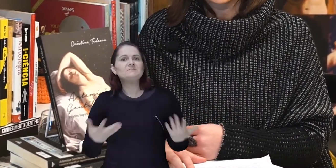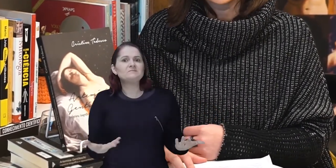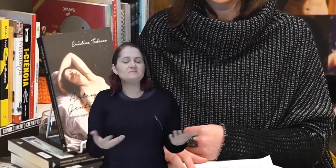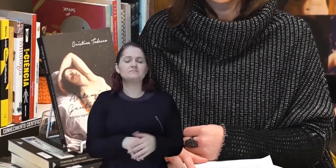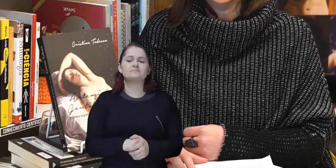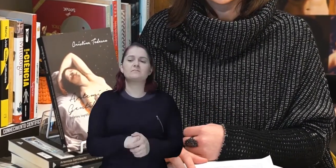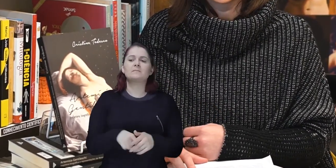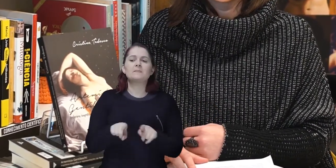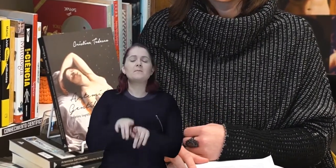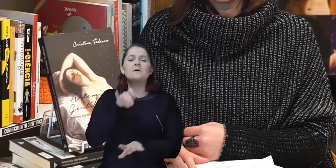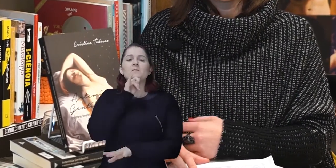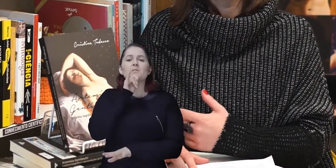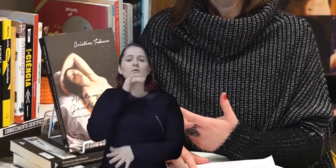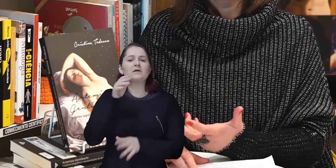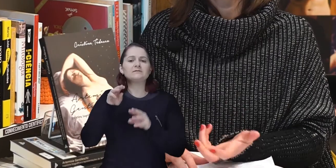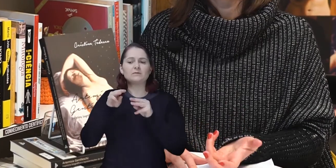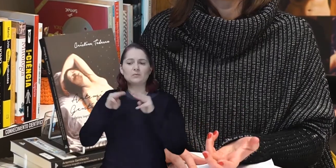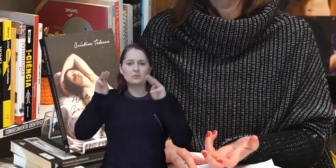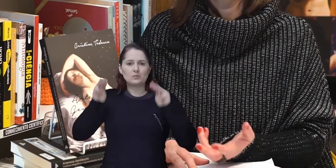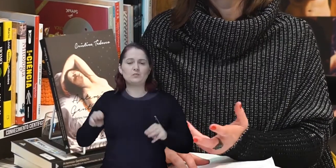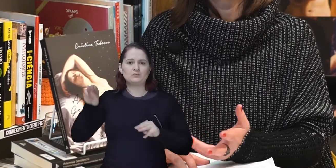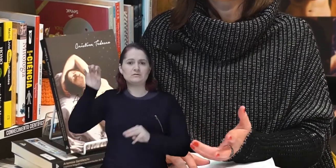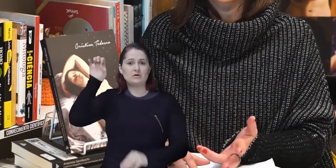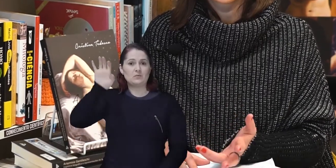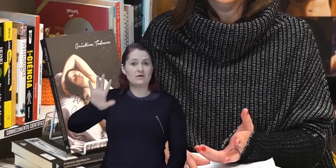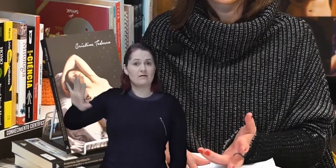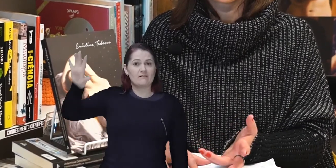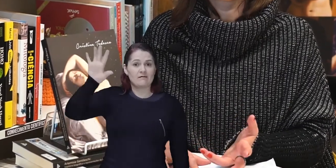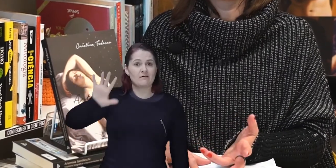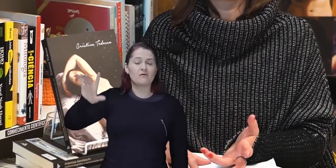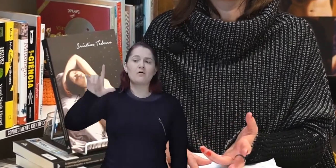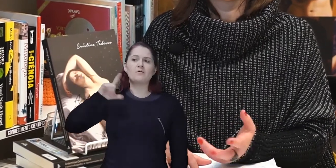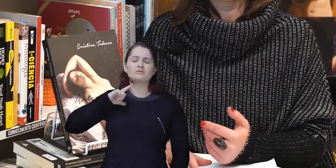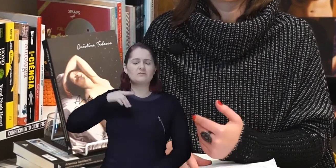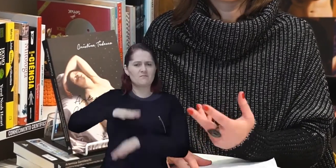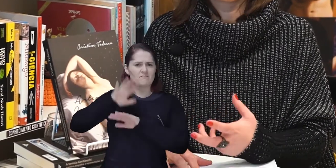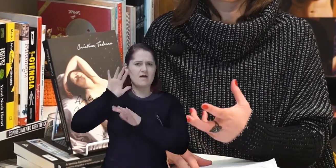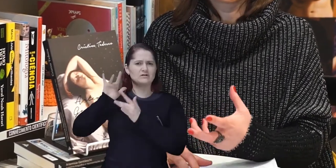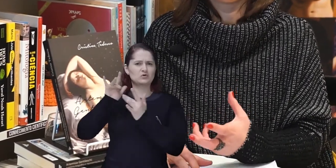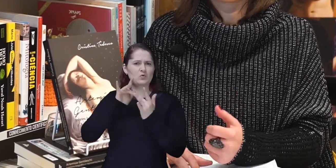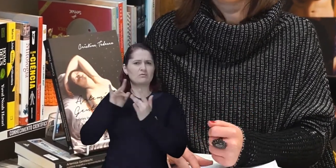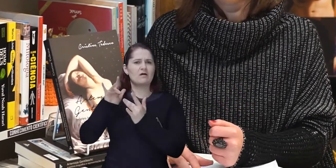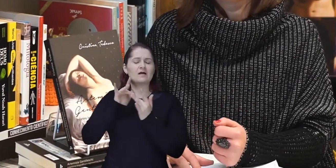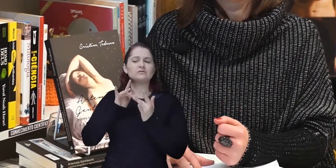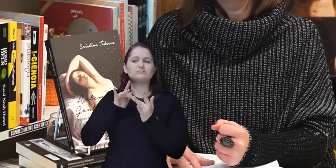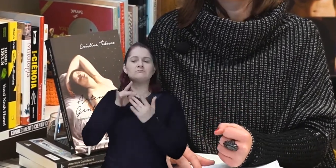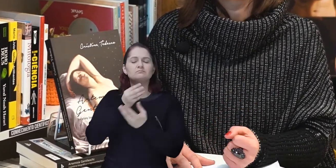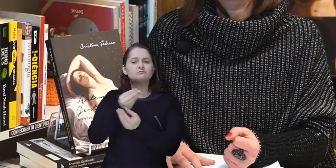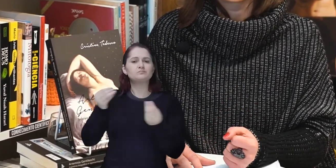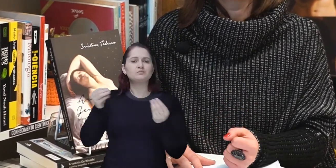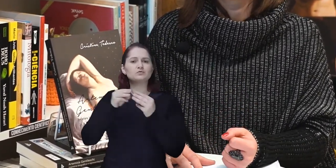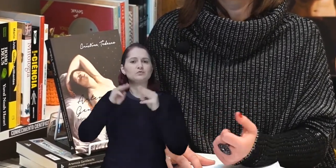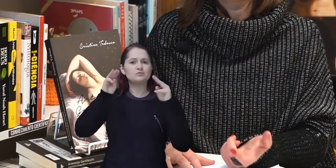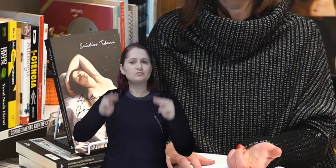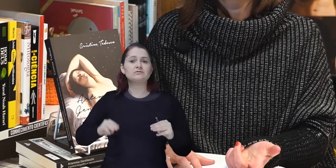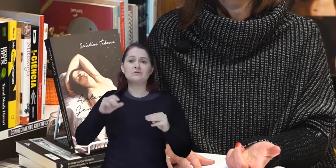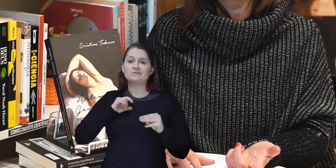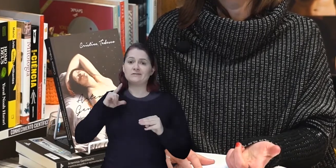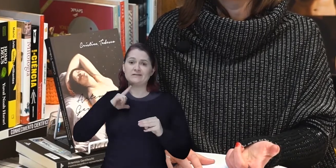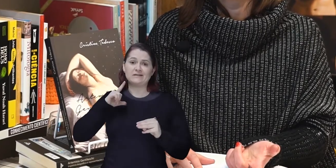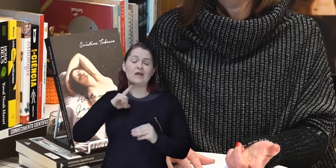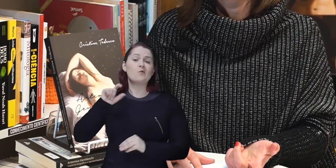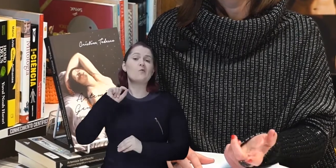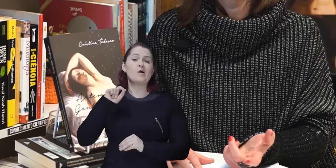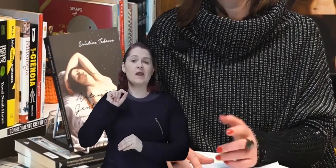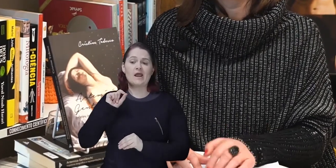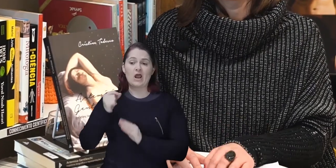séculos atrás. E aí a gente percebe, no caso dos museus europeus, que foi a experiência que eu tive maior contato, muitos